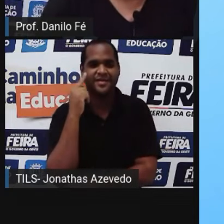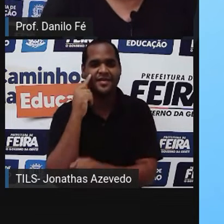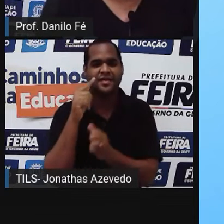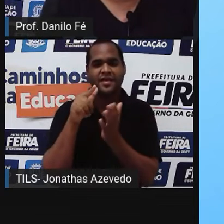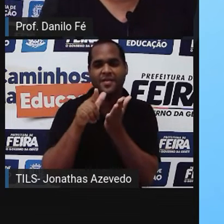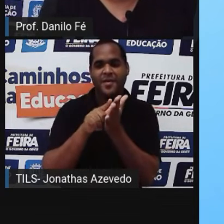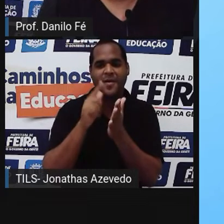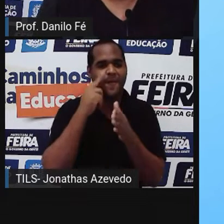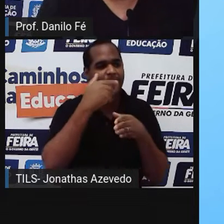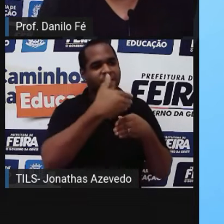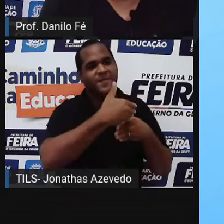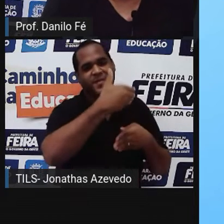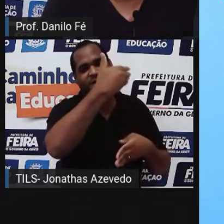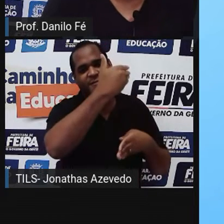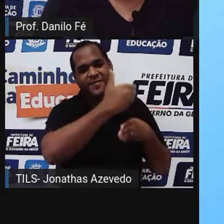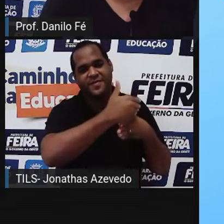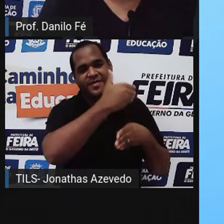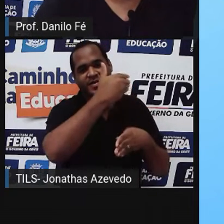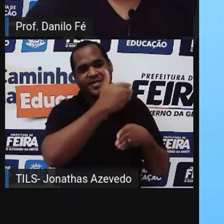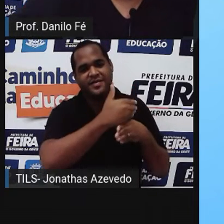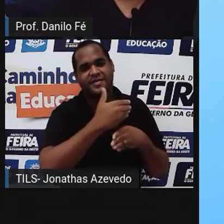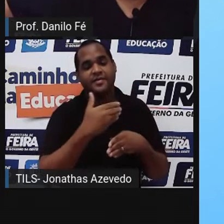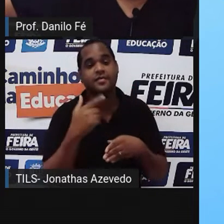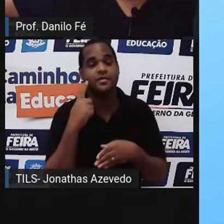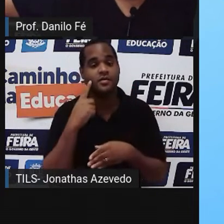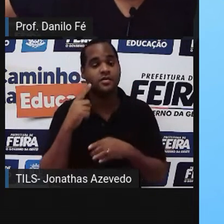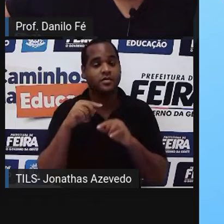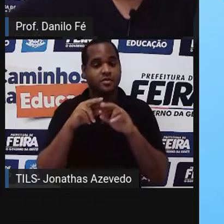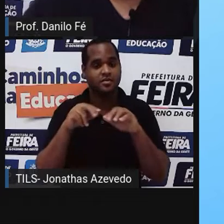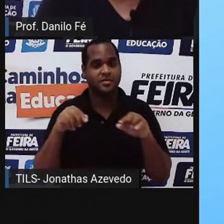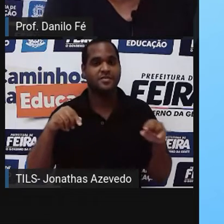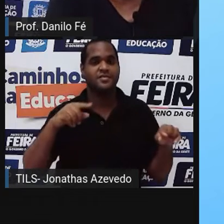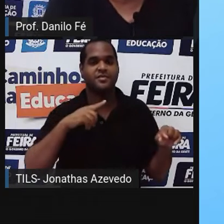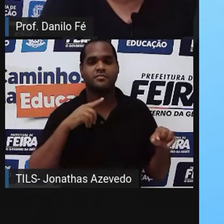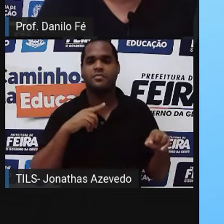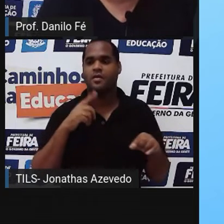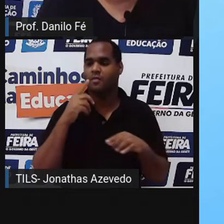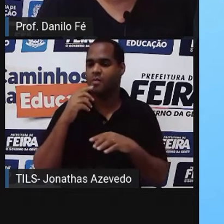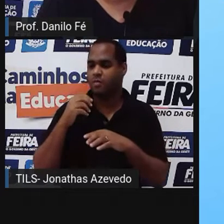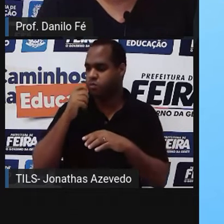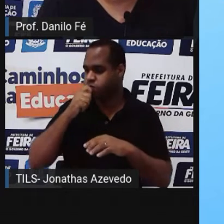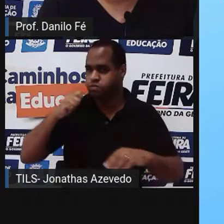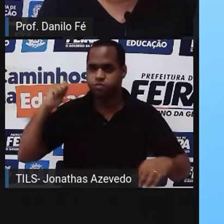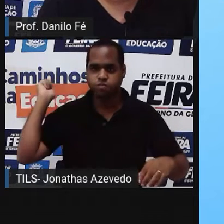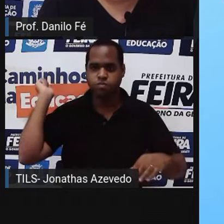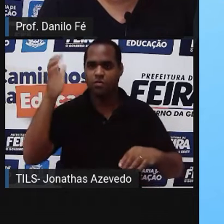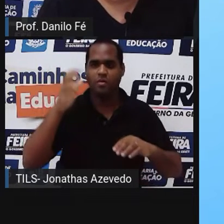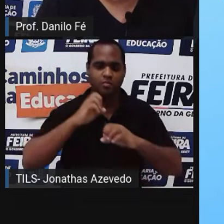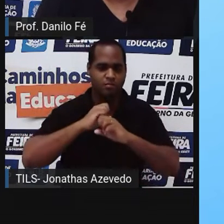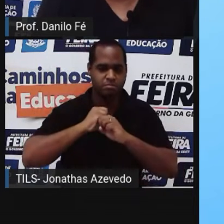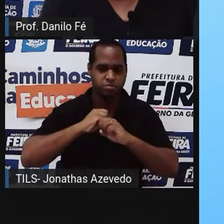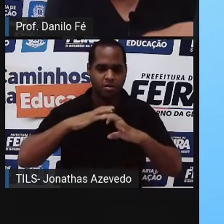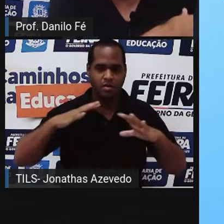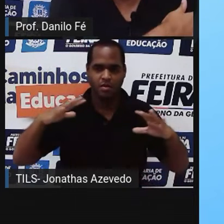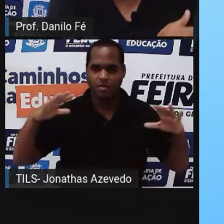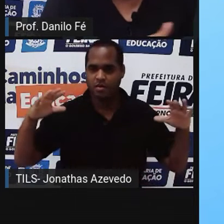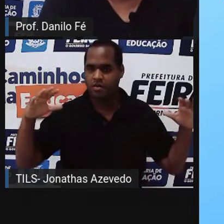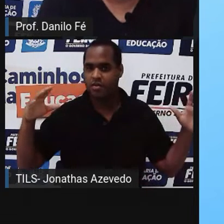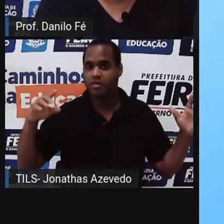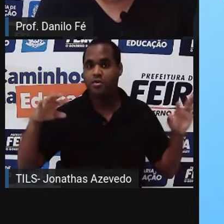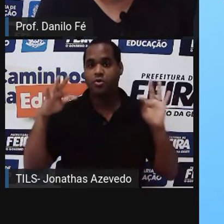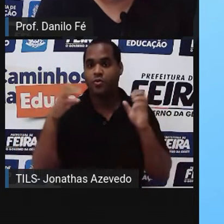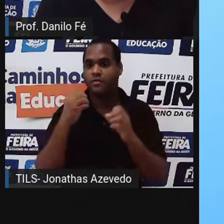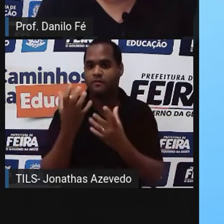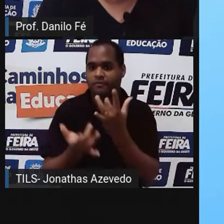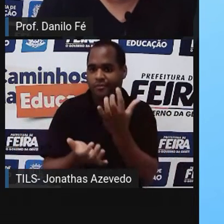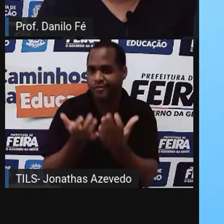separando a divisória, ou seja, material inflamável. Os americanos lançam bombas incendiárias em Tóquio e a cidade toda